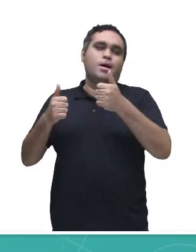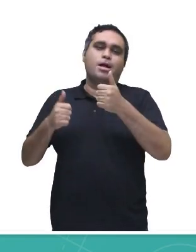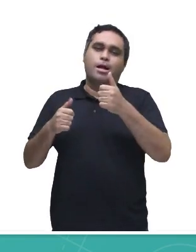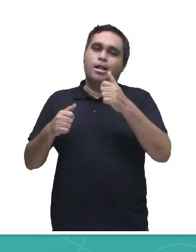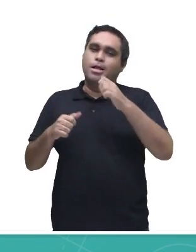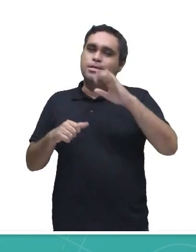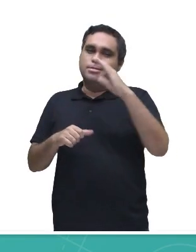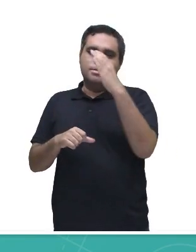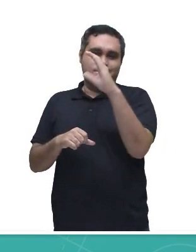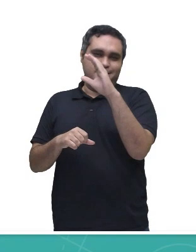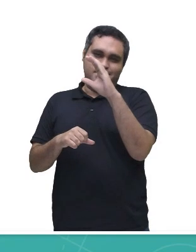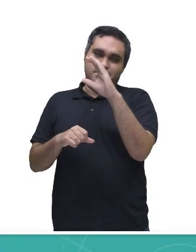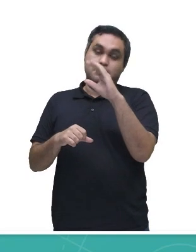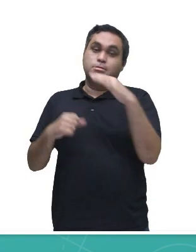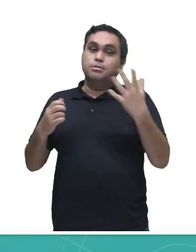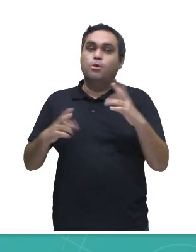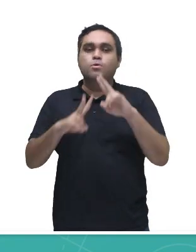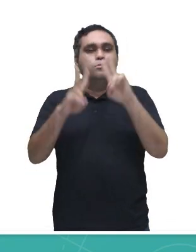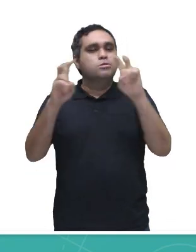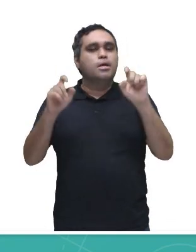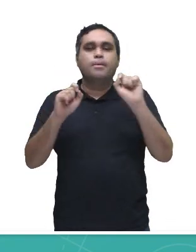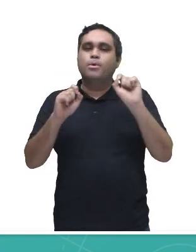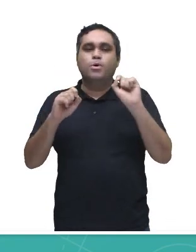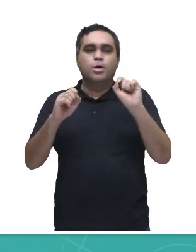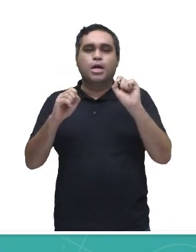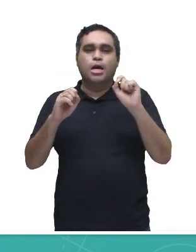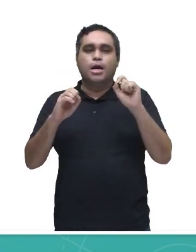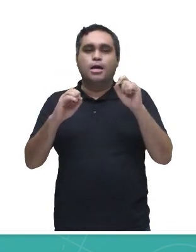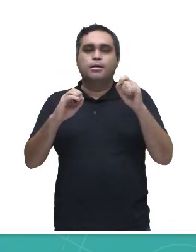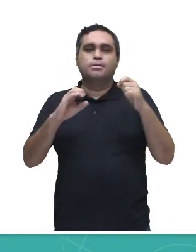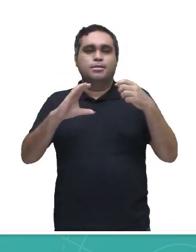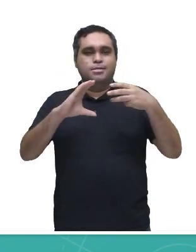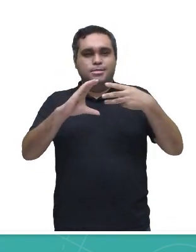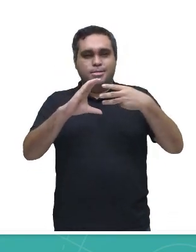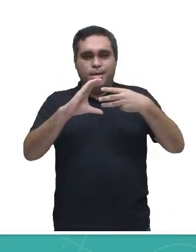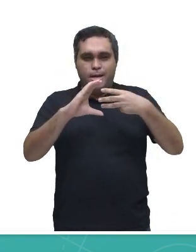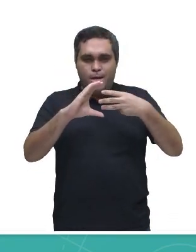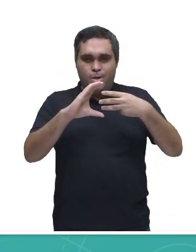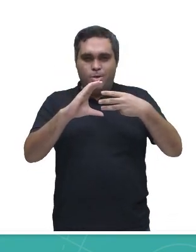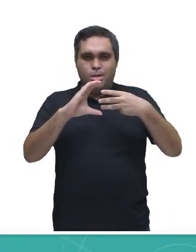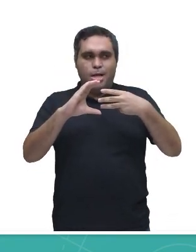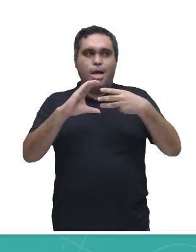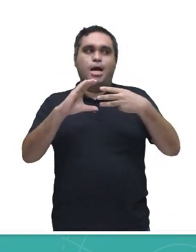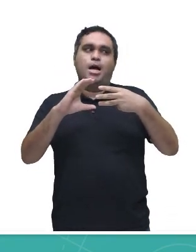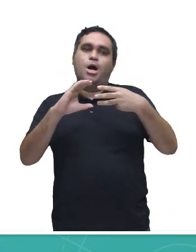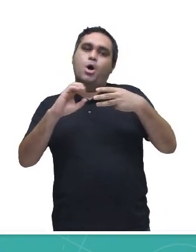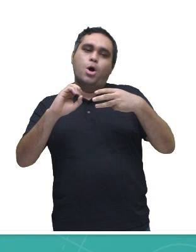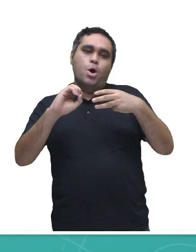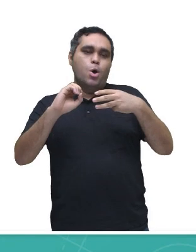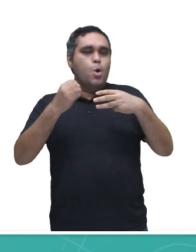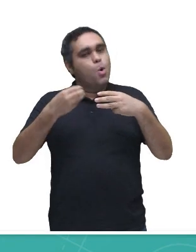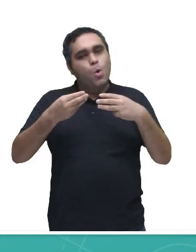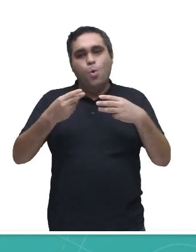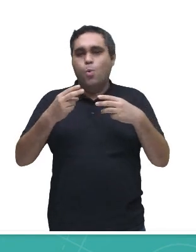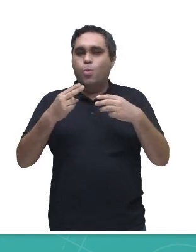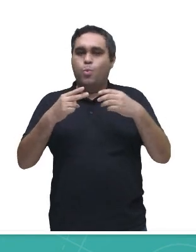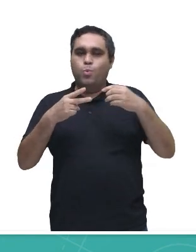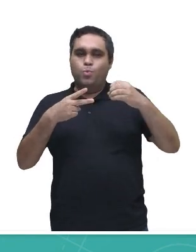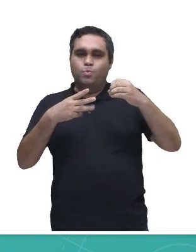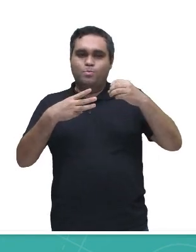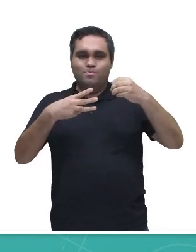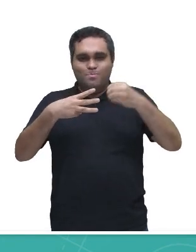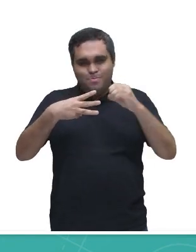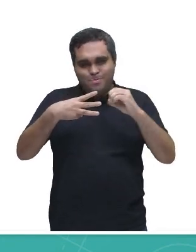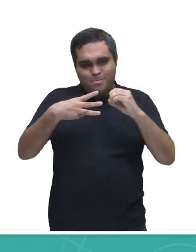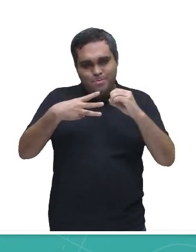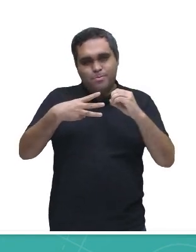assunto de hoje. Hoje nós vamos falar sobre a célula. E vamos lá, não vamos perder tempo, vamos começar com a